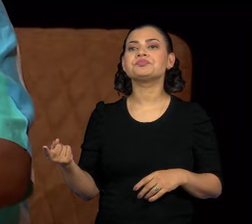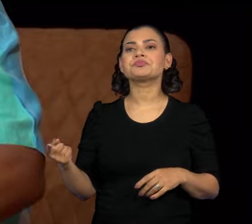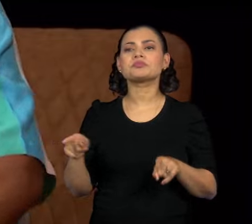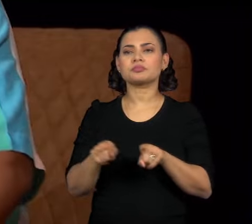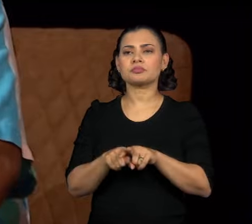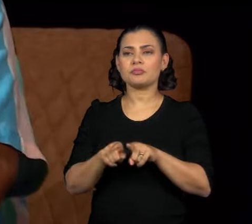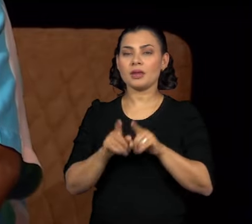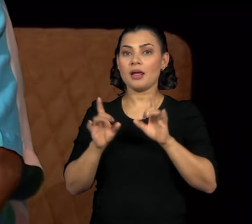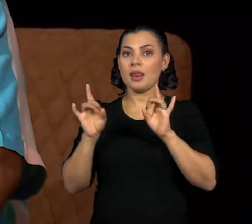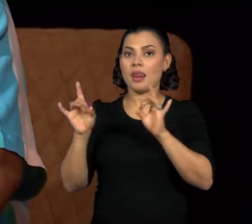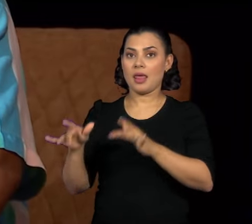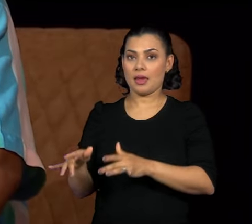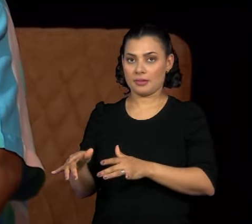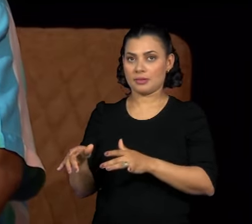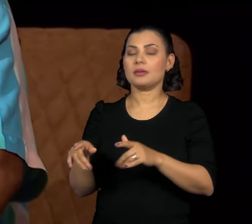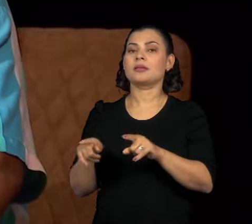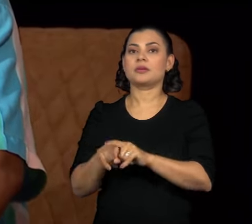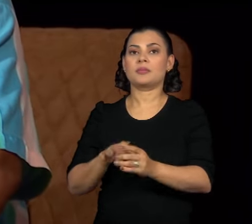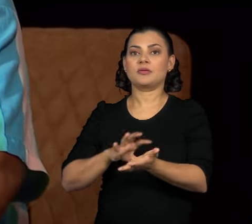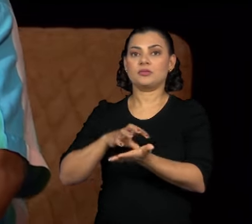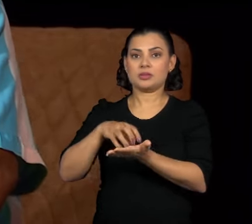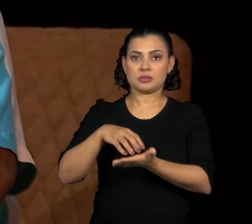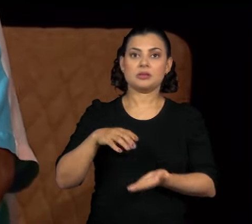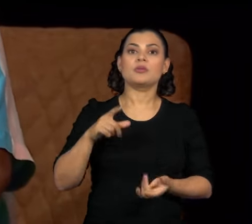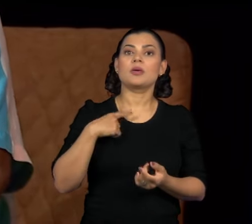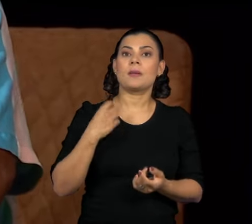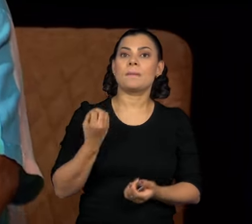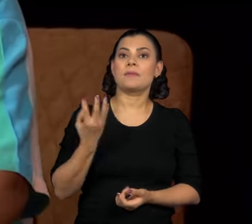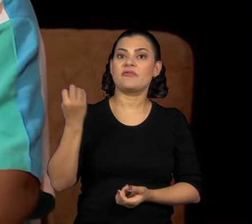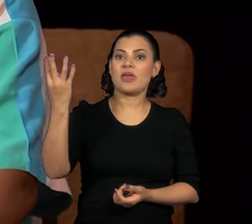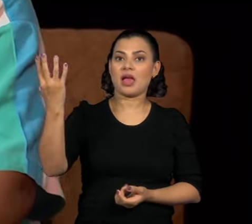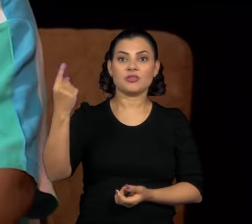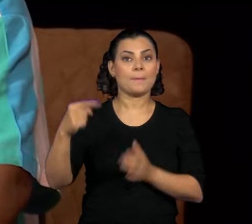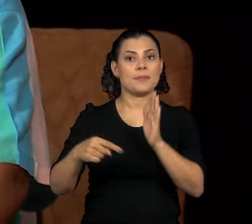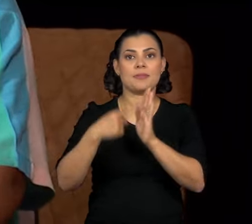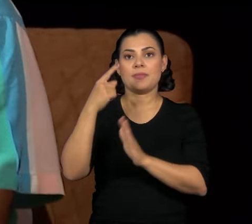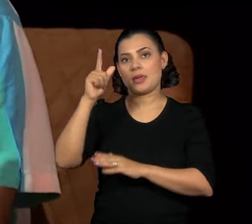deixei a Fundação Oncocentro, depois que eu fiz minha primeira viagem para a Alemanha